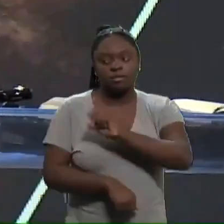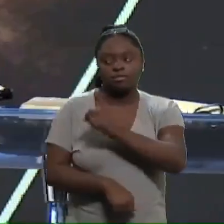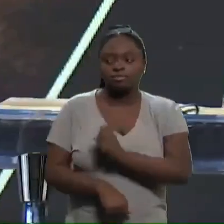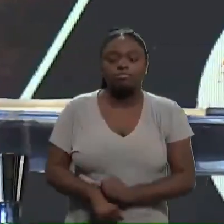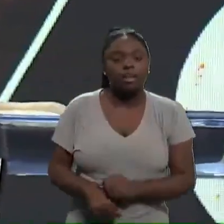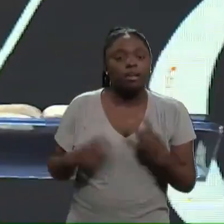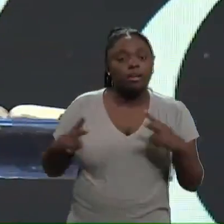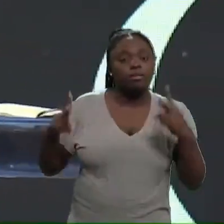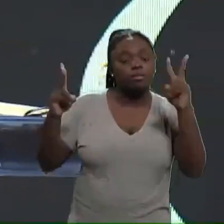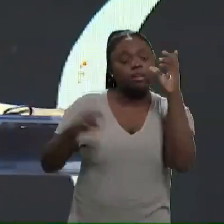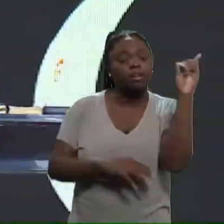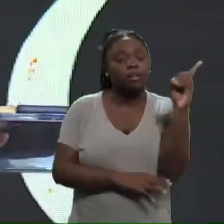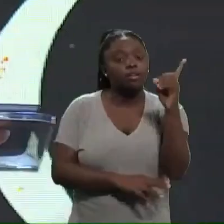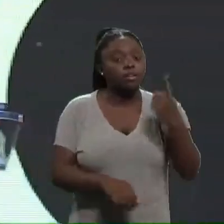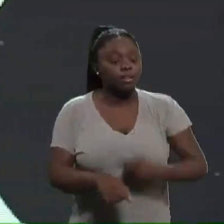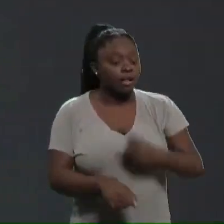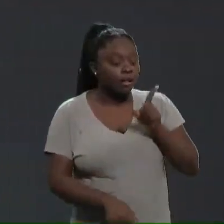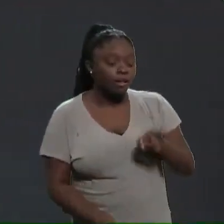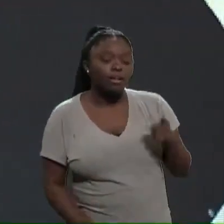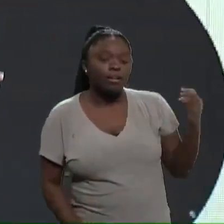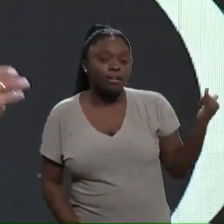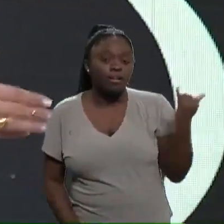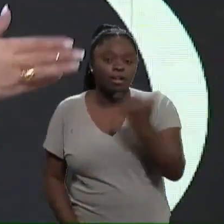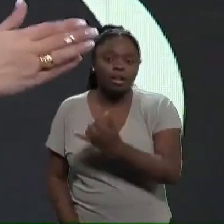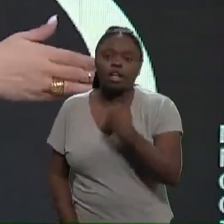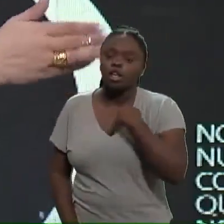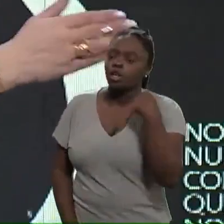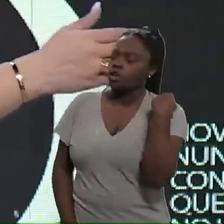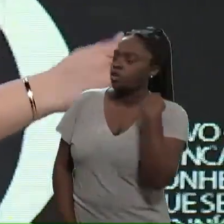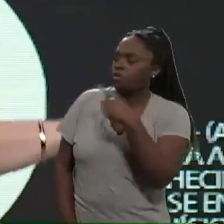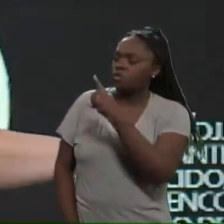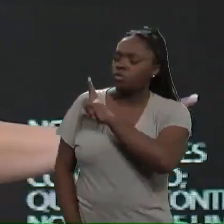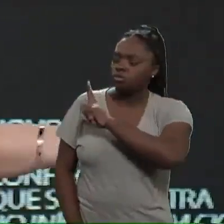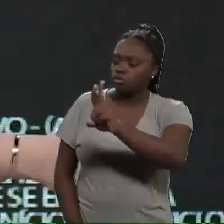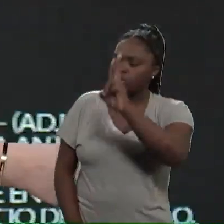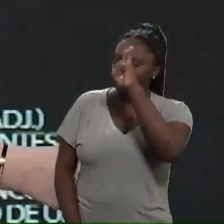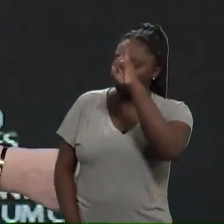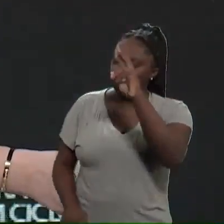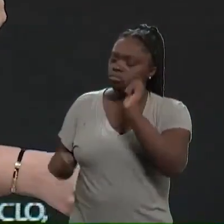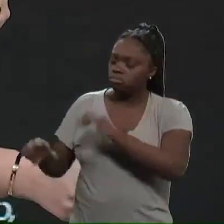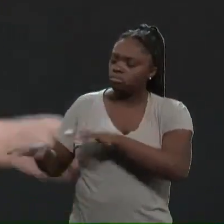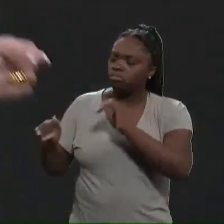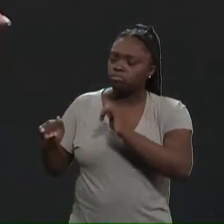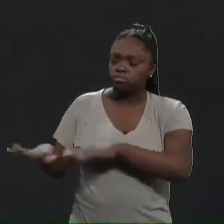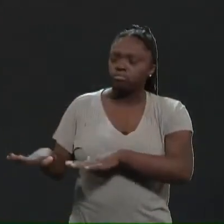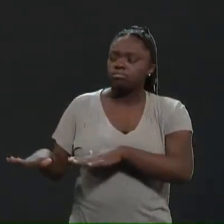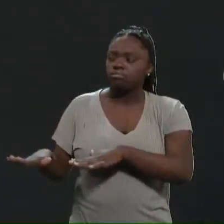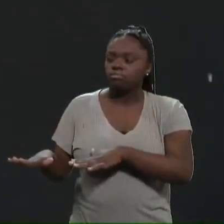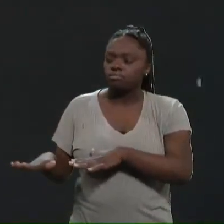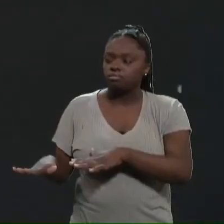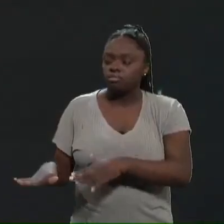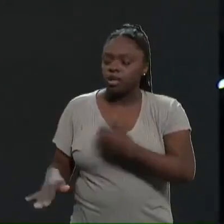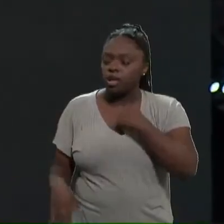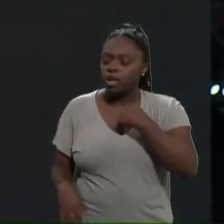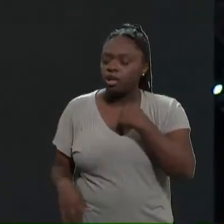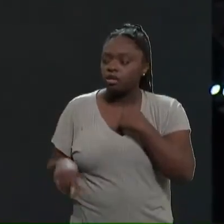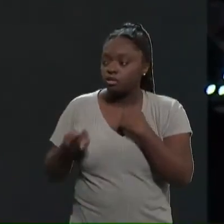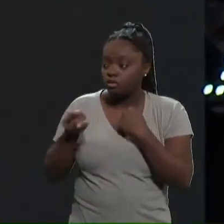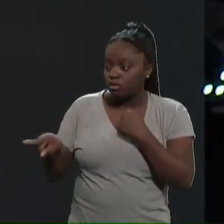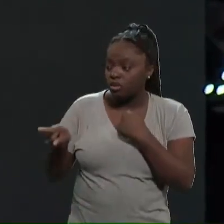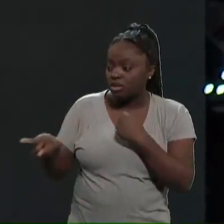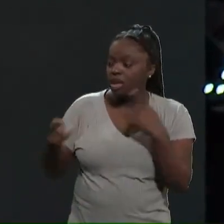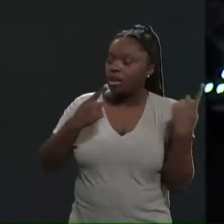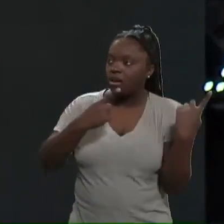foi quando ele declara: eu vou em nome do Senhor dos Exércitos, vírgula, a quem tens